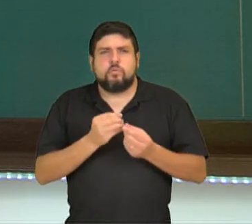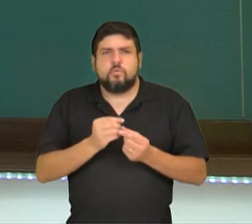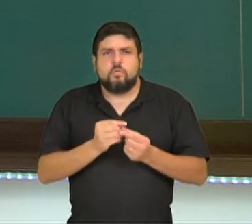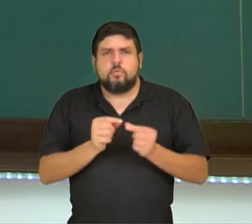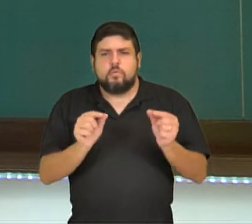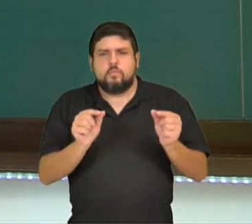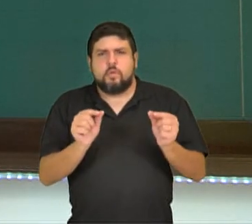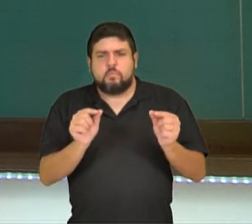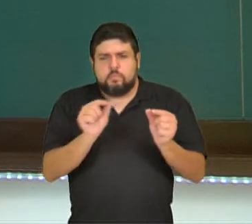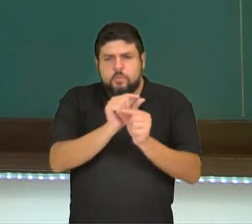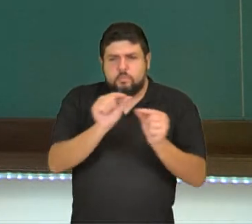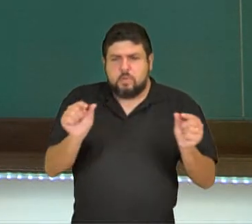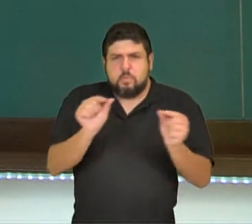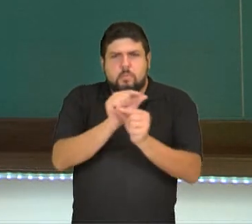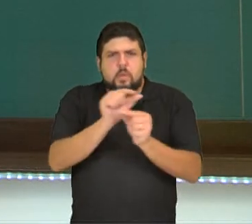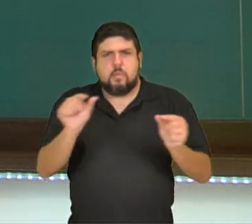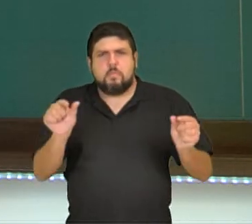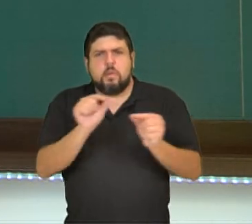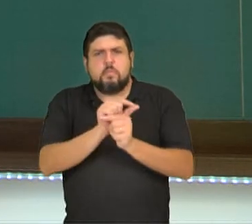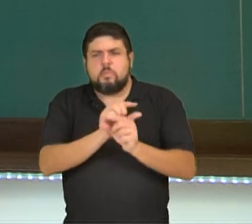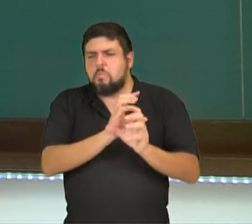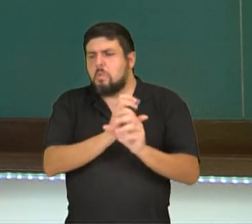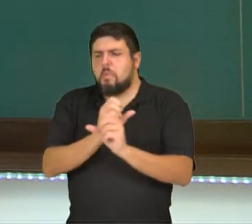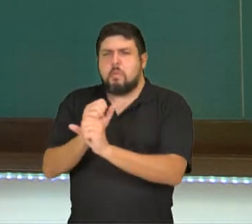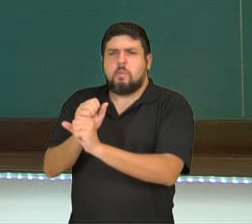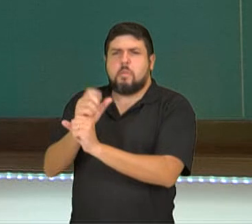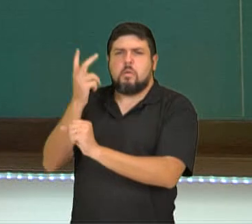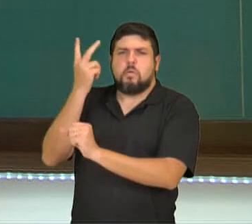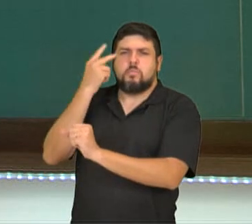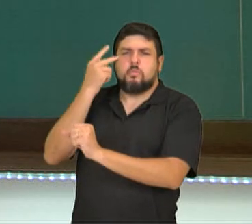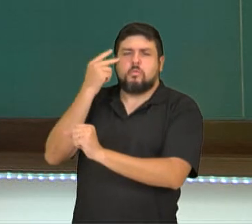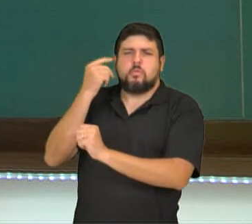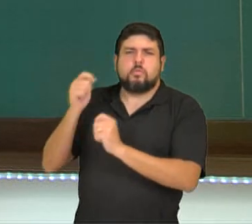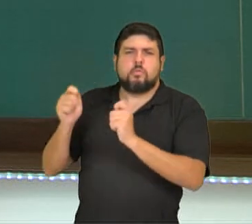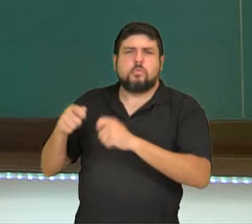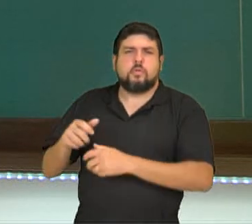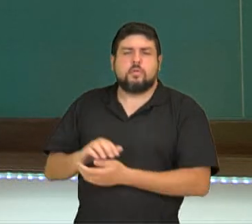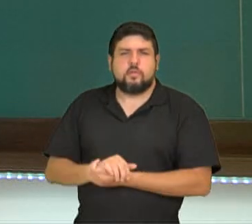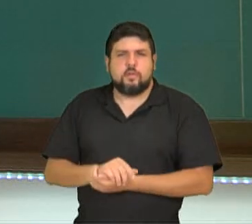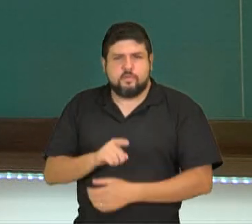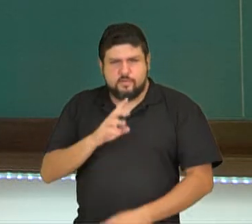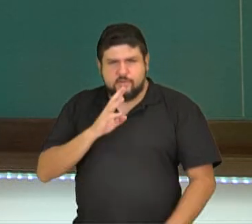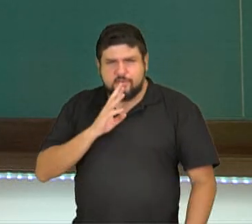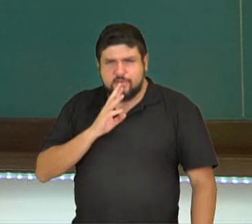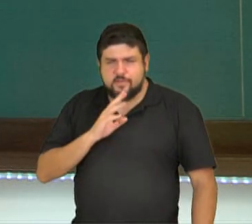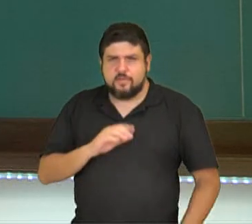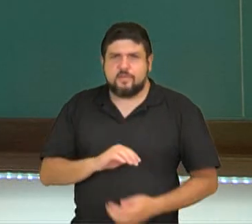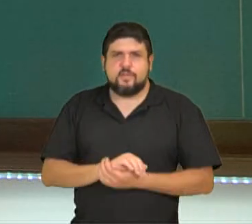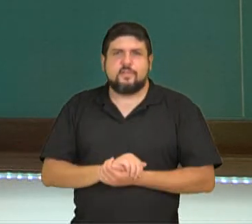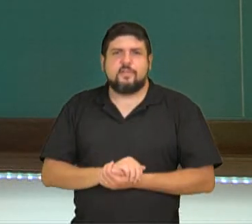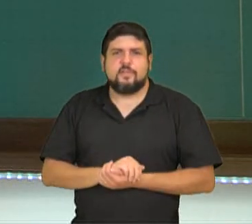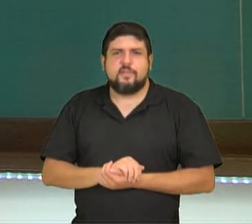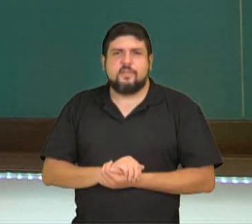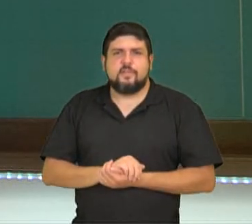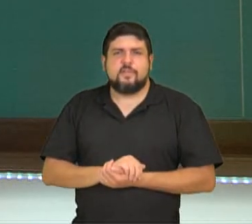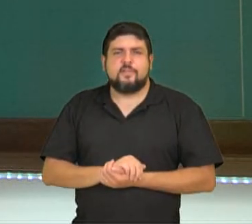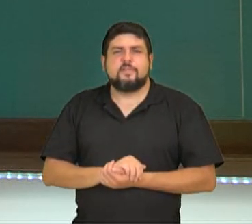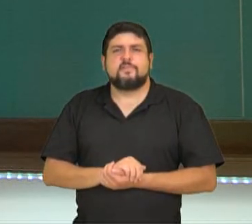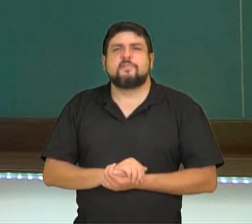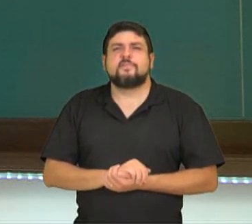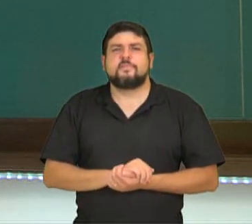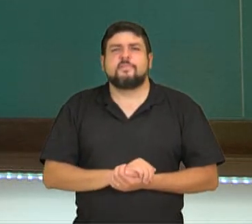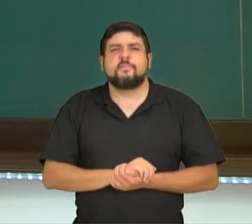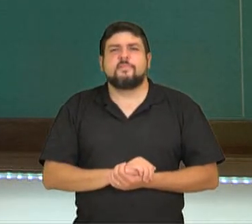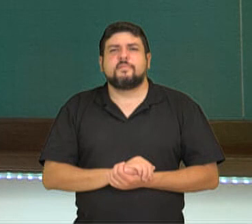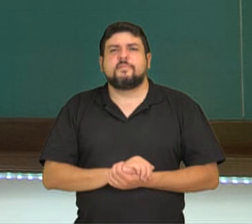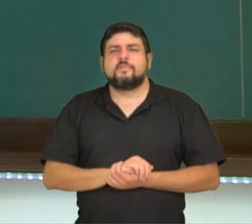altera o produto. Quem já ouviu essa expressão, levanta a mão. Nem que seja a ordem dos tratores não altera o viaduto.